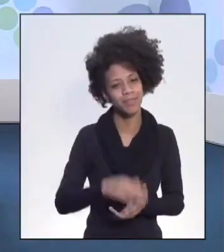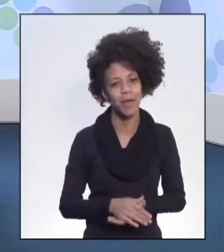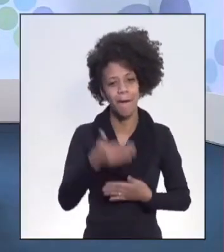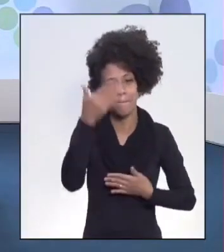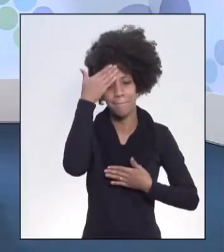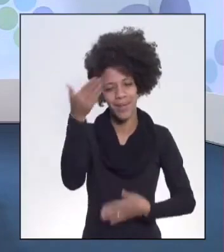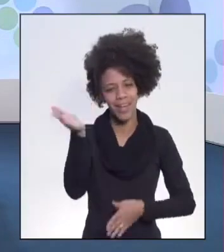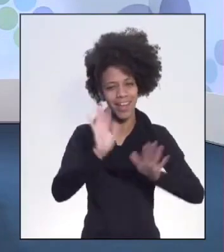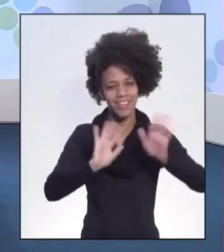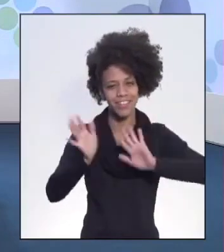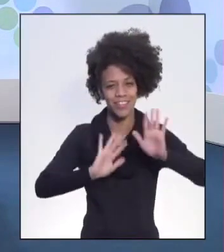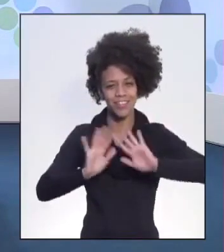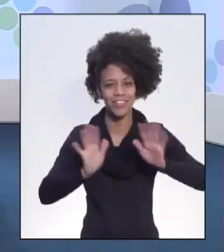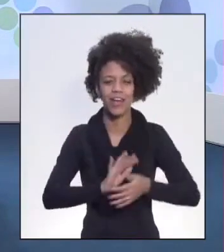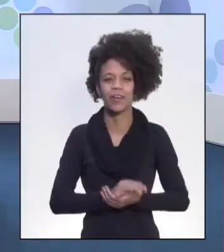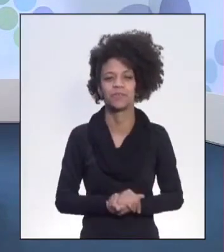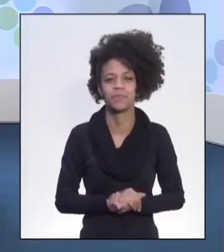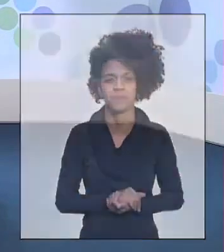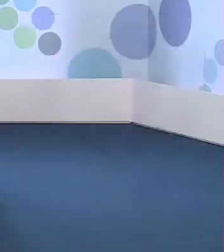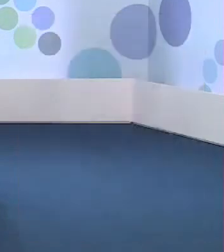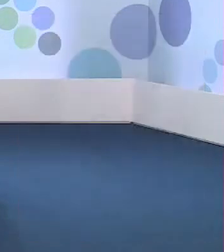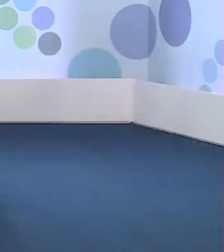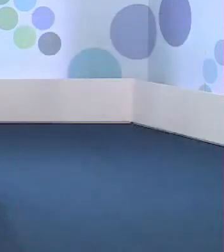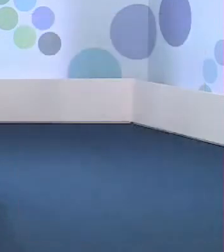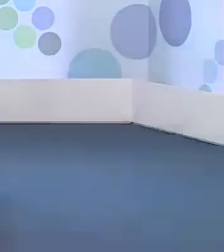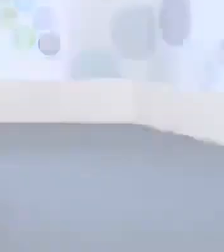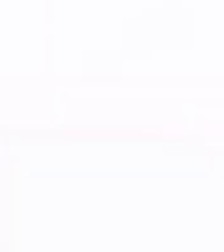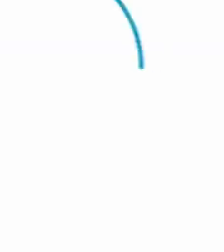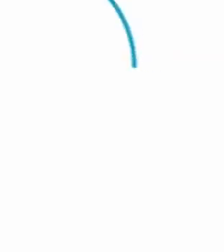Obrigada, pessoal. Tchau, tchau.